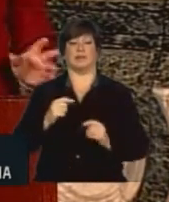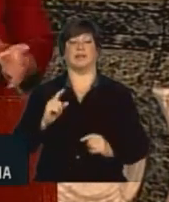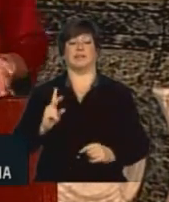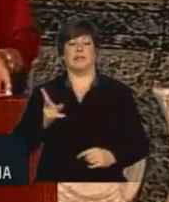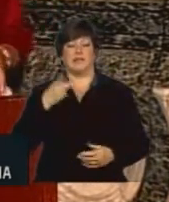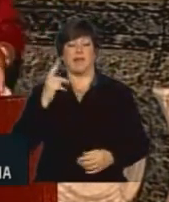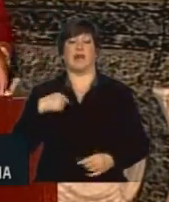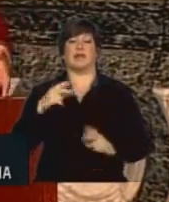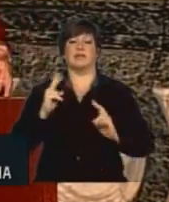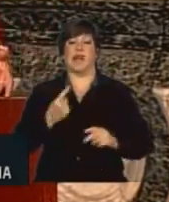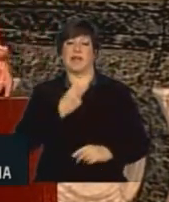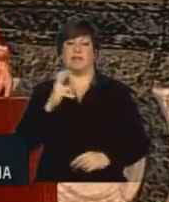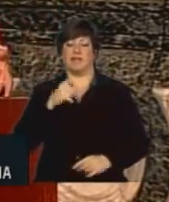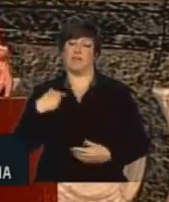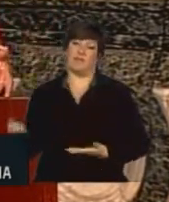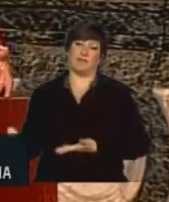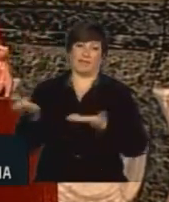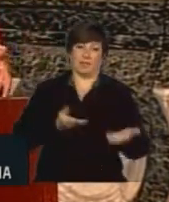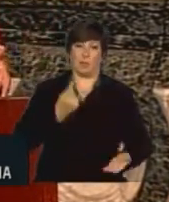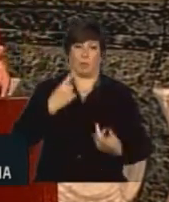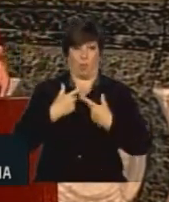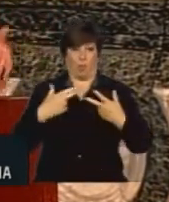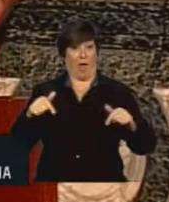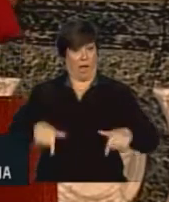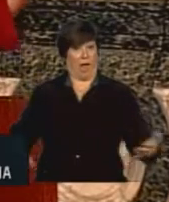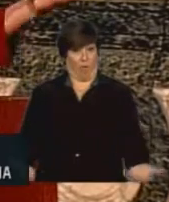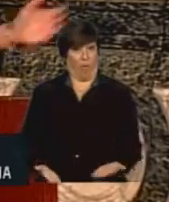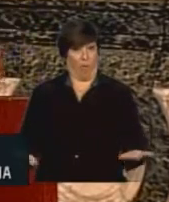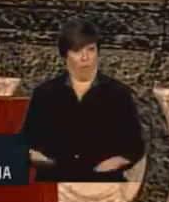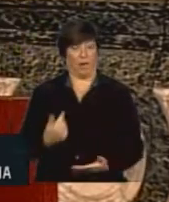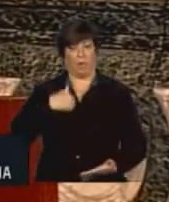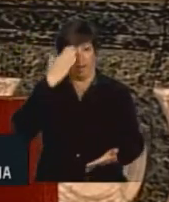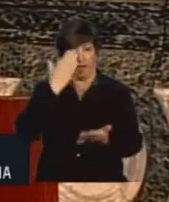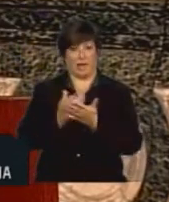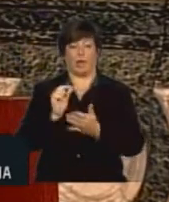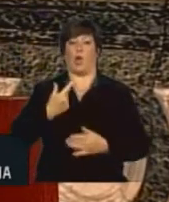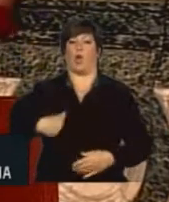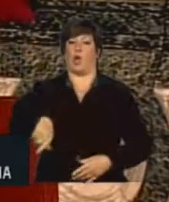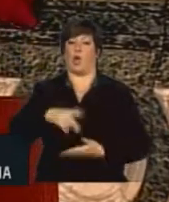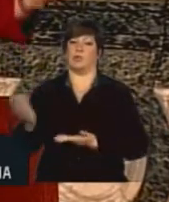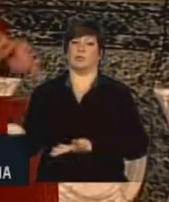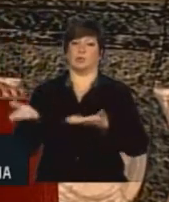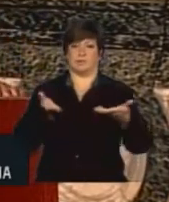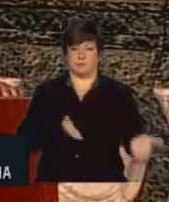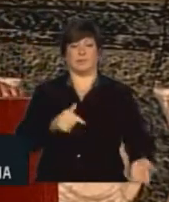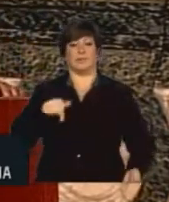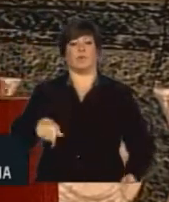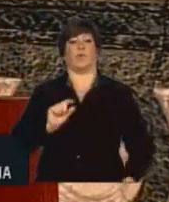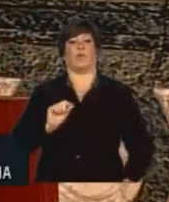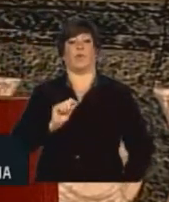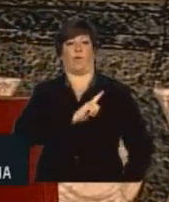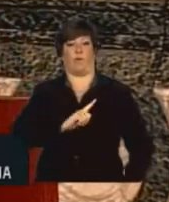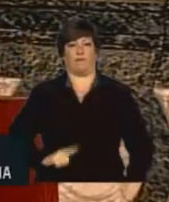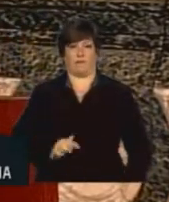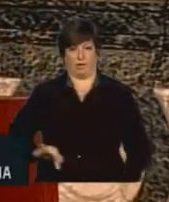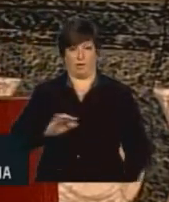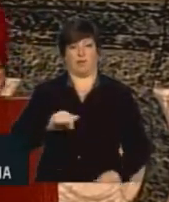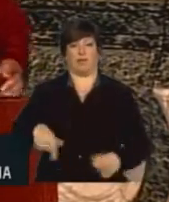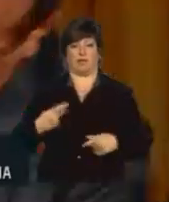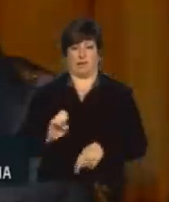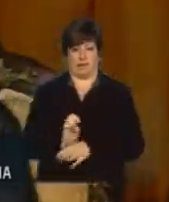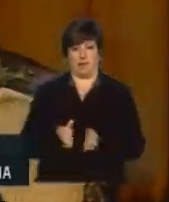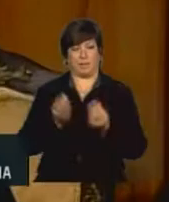uma coisa. Dessa vez, eu acredito que nós trouxemos, o governo federal e o governo do Estado. Muito